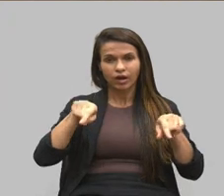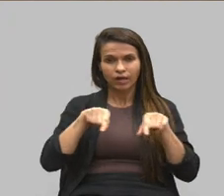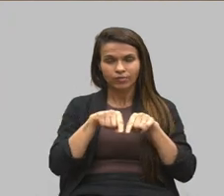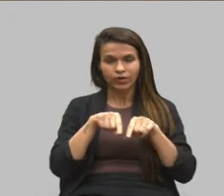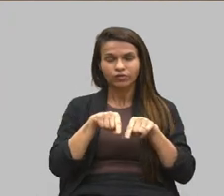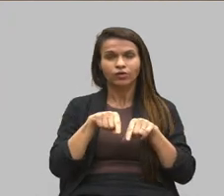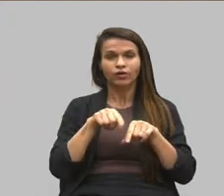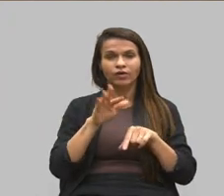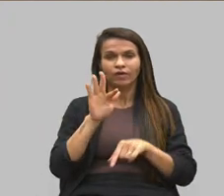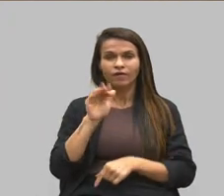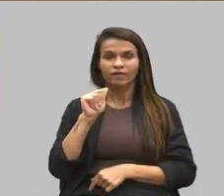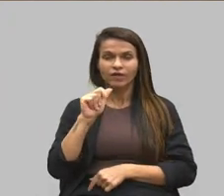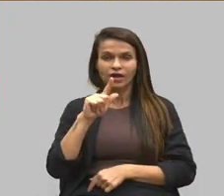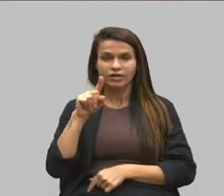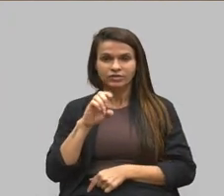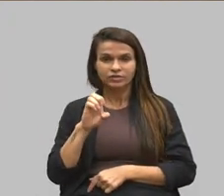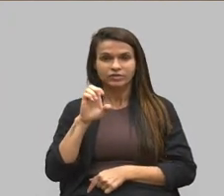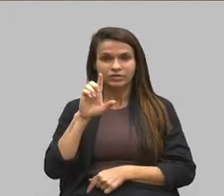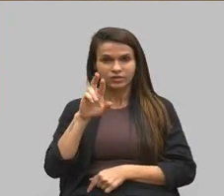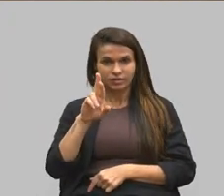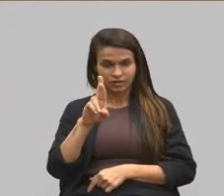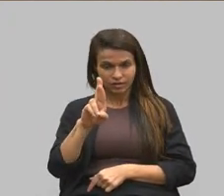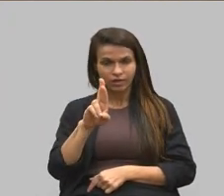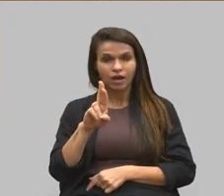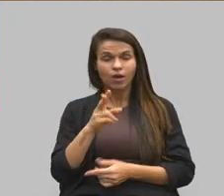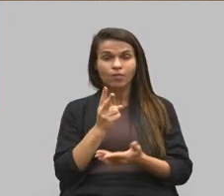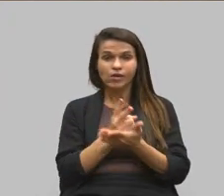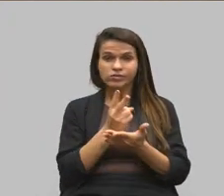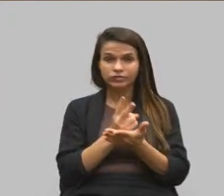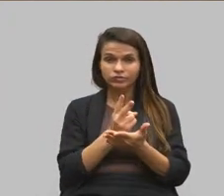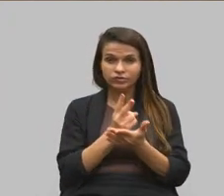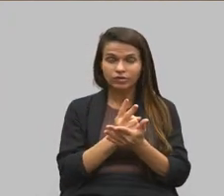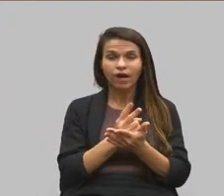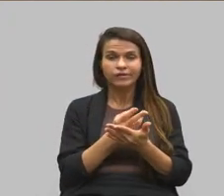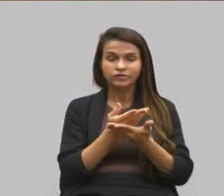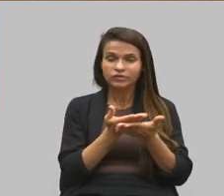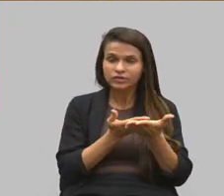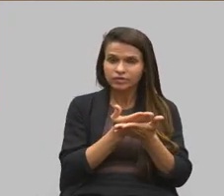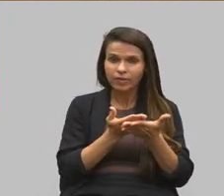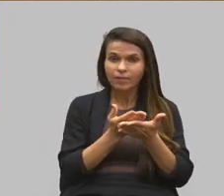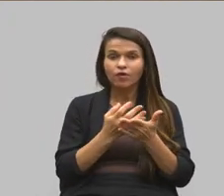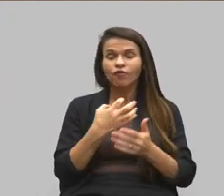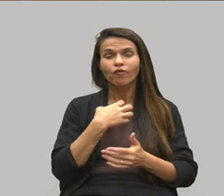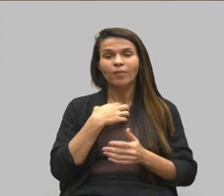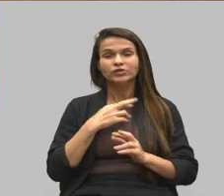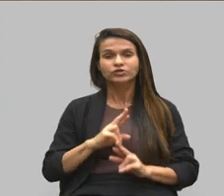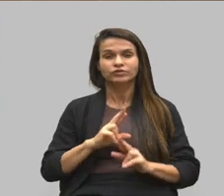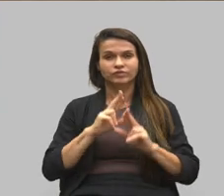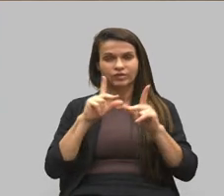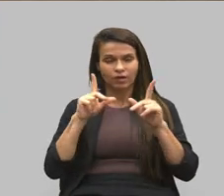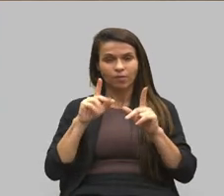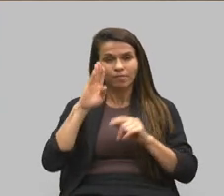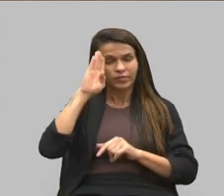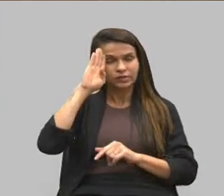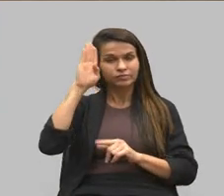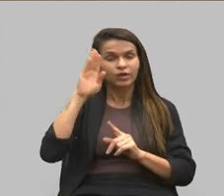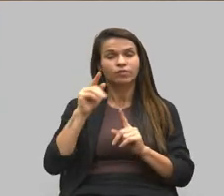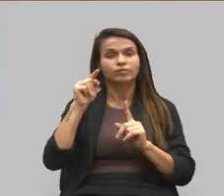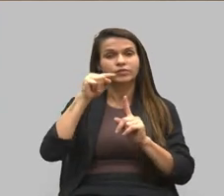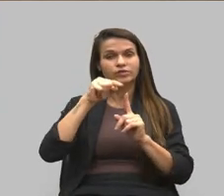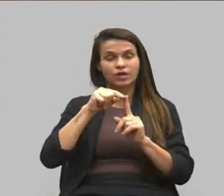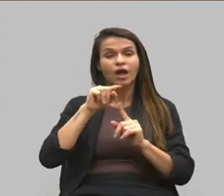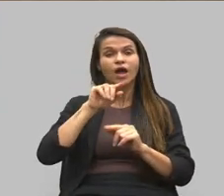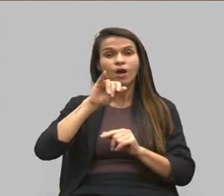ele é uma continuidade dessa intervenção mas em um formato diferenciado o principal objetivo é